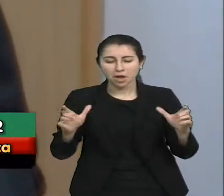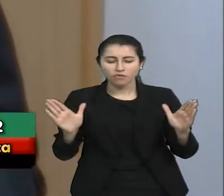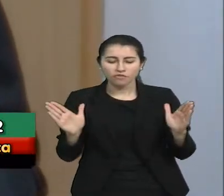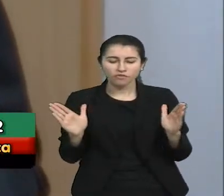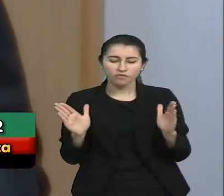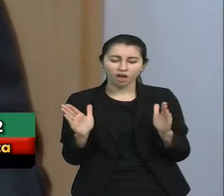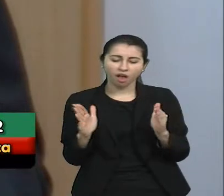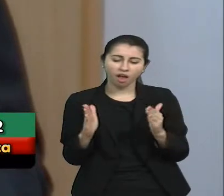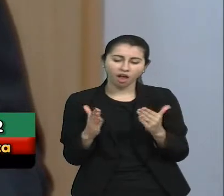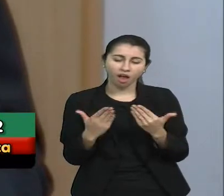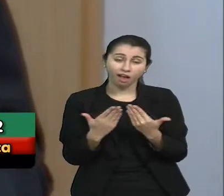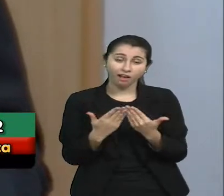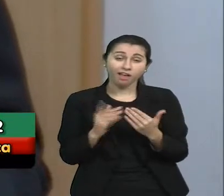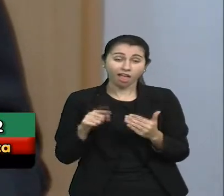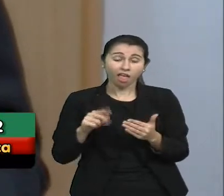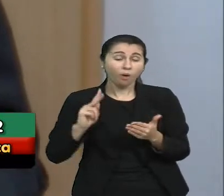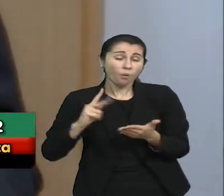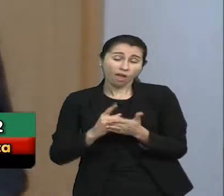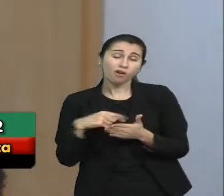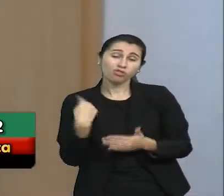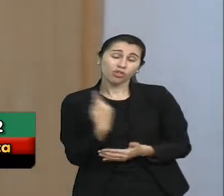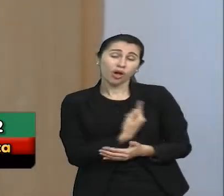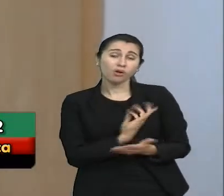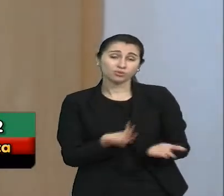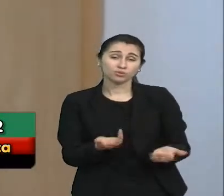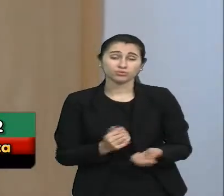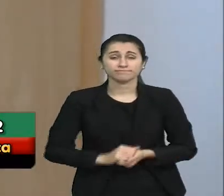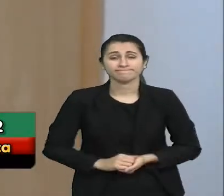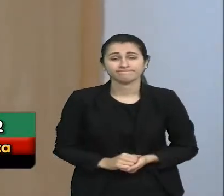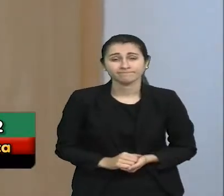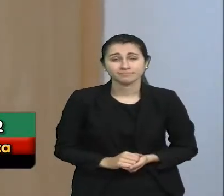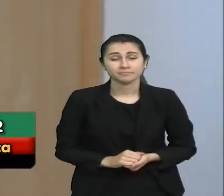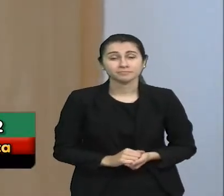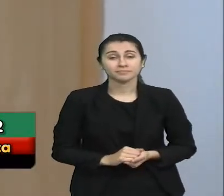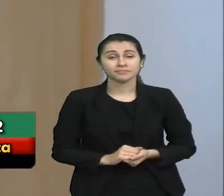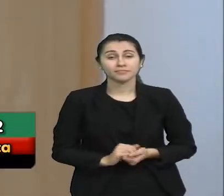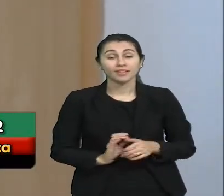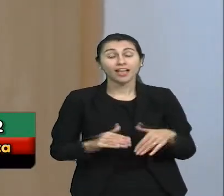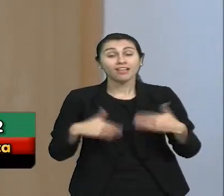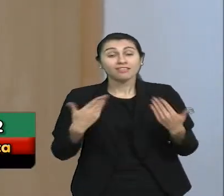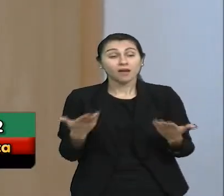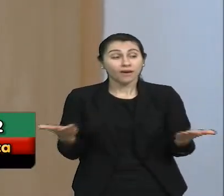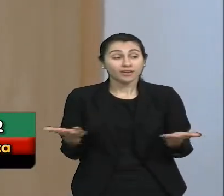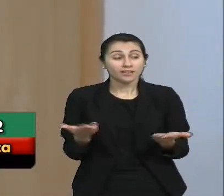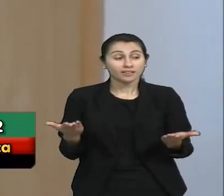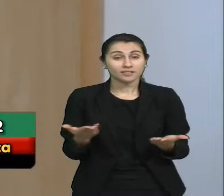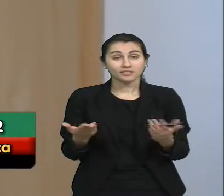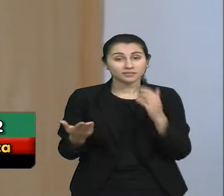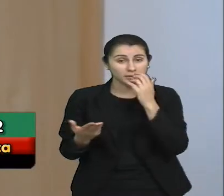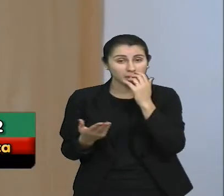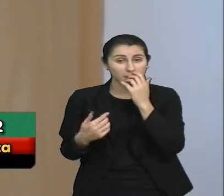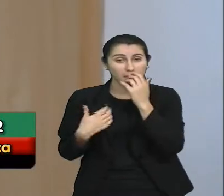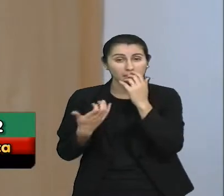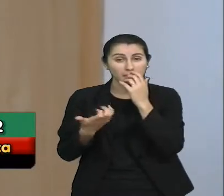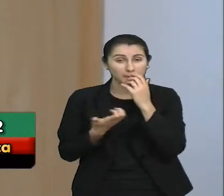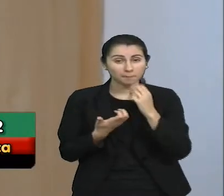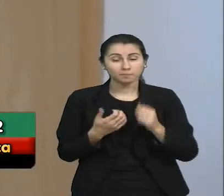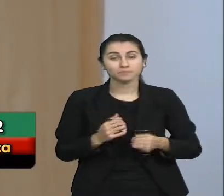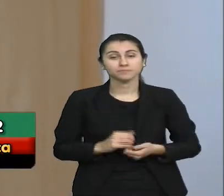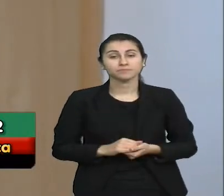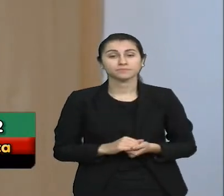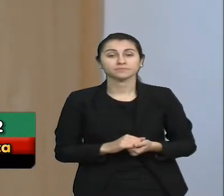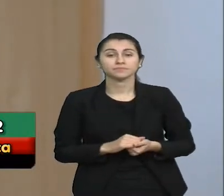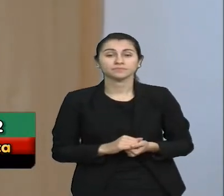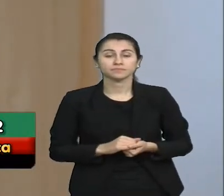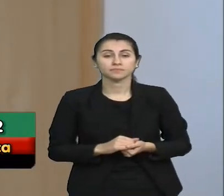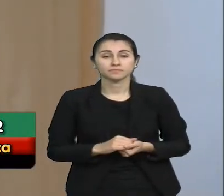nosso. E aqui, então, é o que eu gosto e quero fazer aqui, conclamar os amigos para